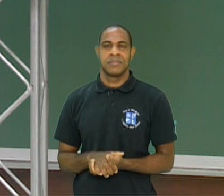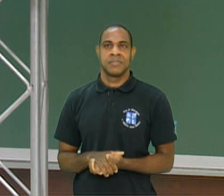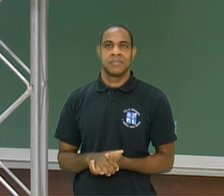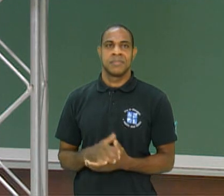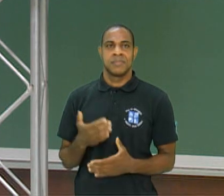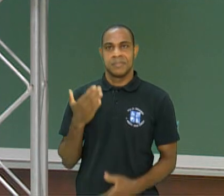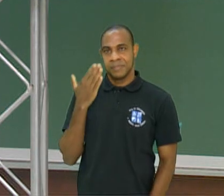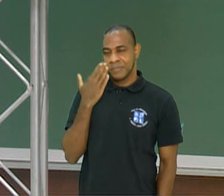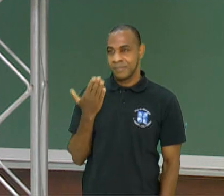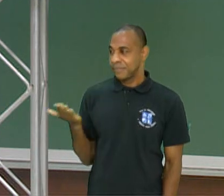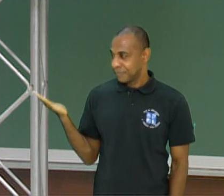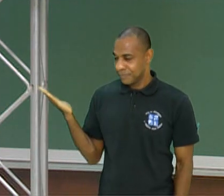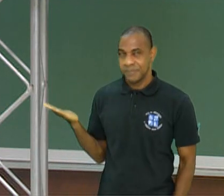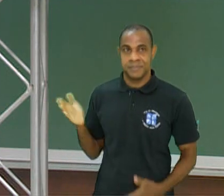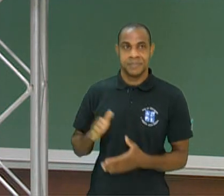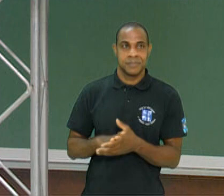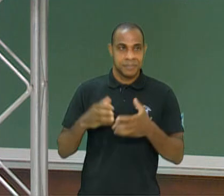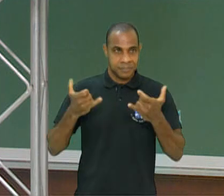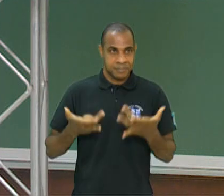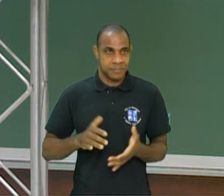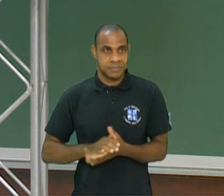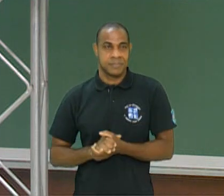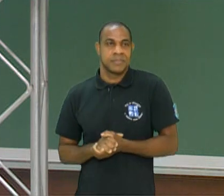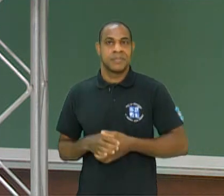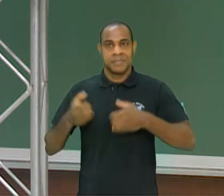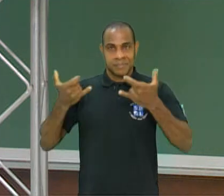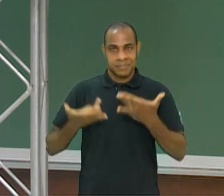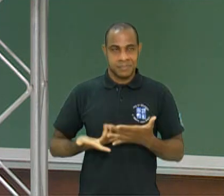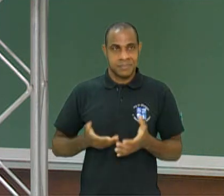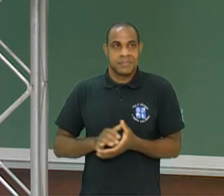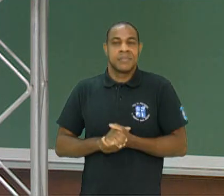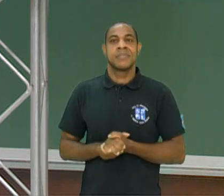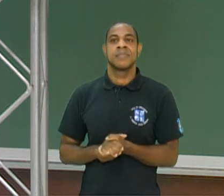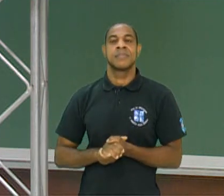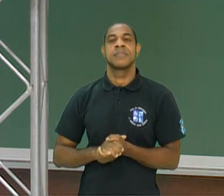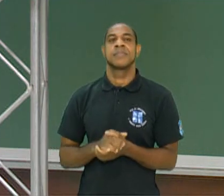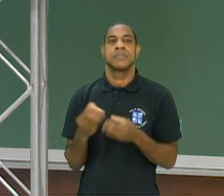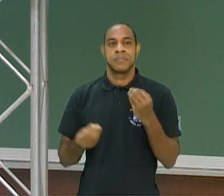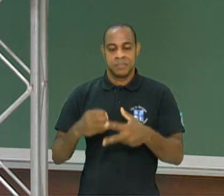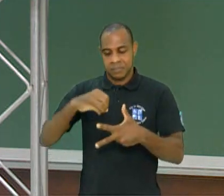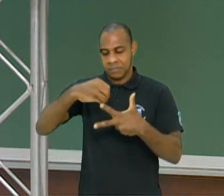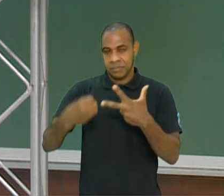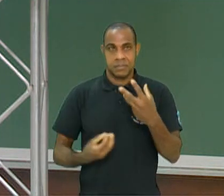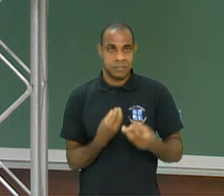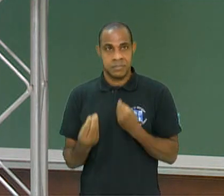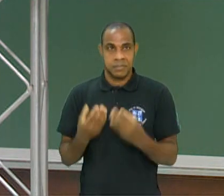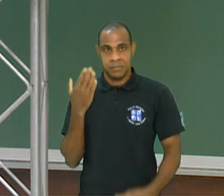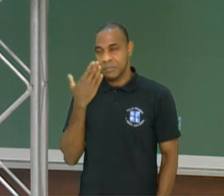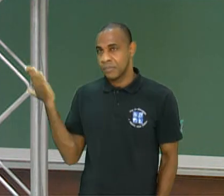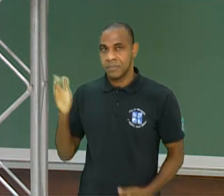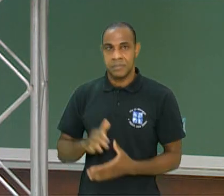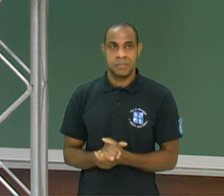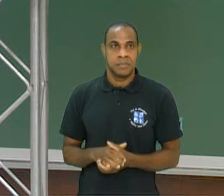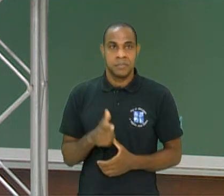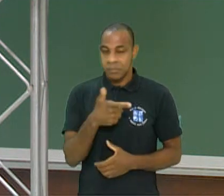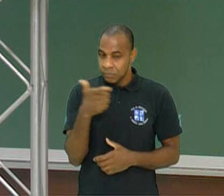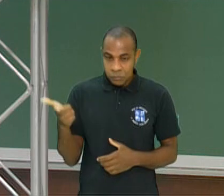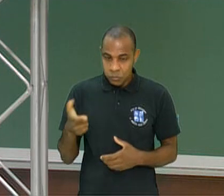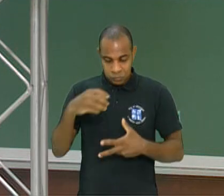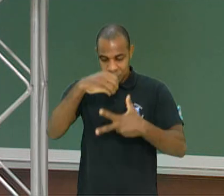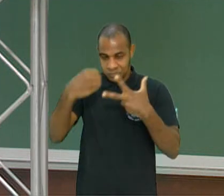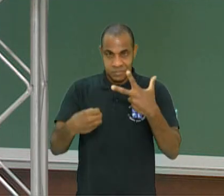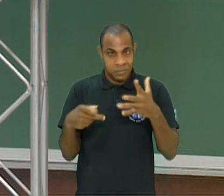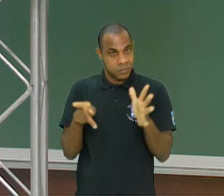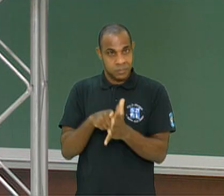Olha só, mais uma vez aqui, eu vou falar de algo que eu venho conversando com vocês sobre questões do Enem, tá? Isso daqui não é uma questão do Enem, tá